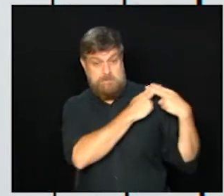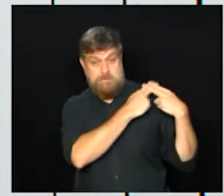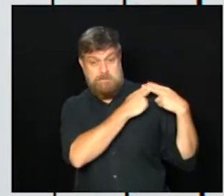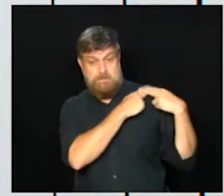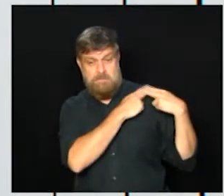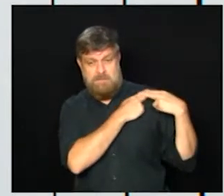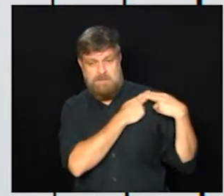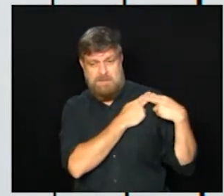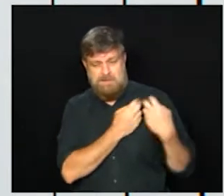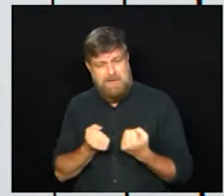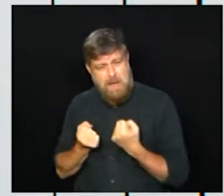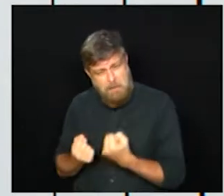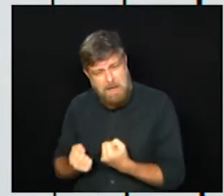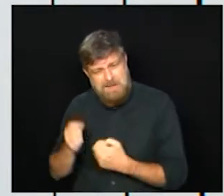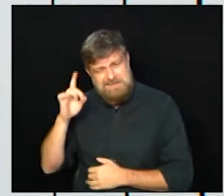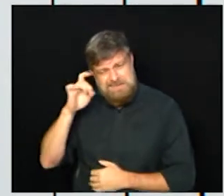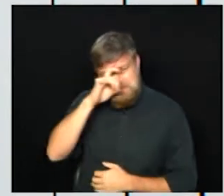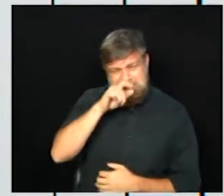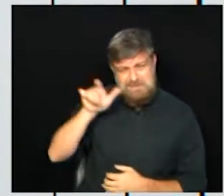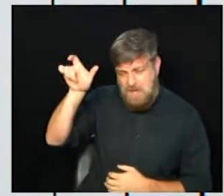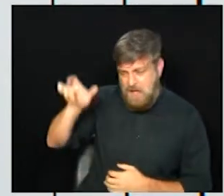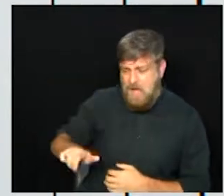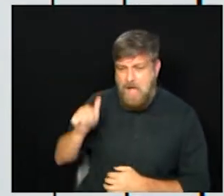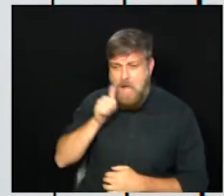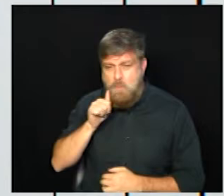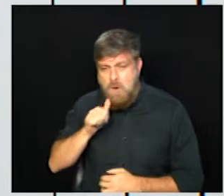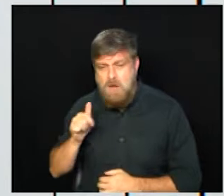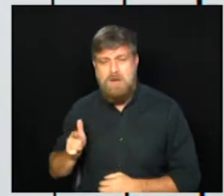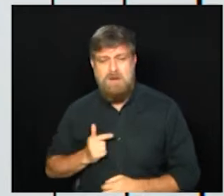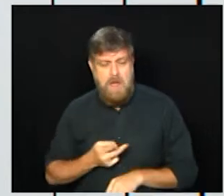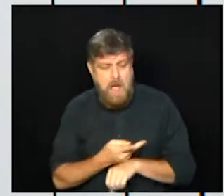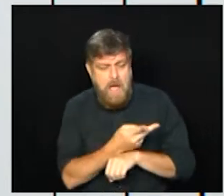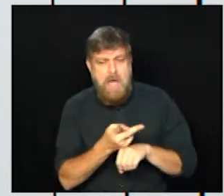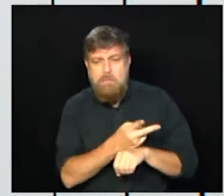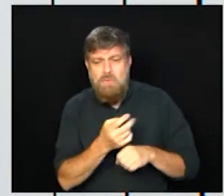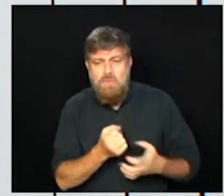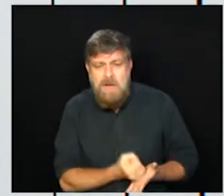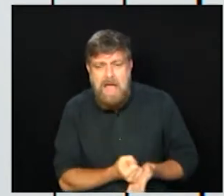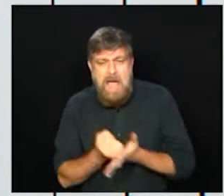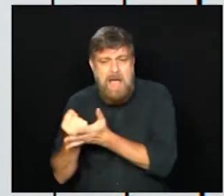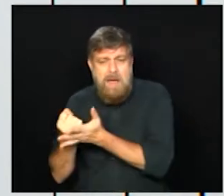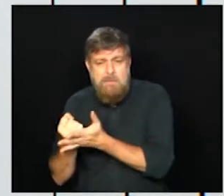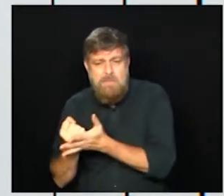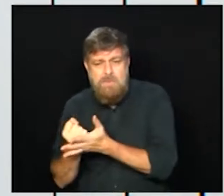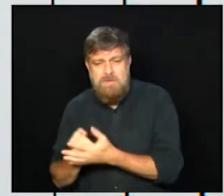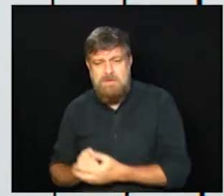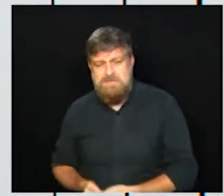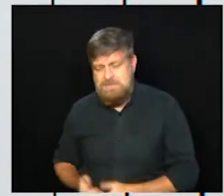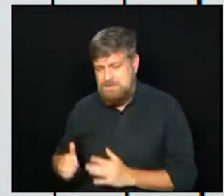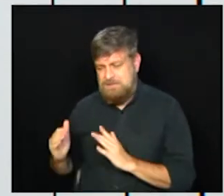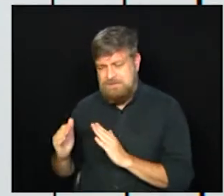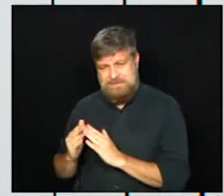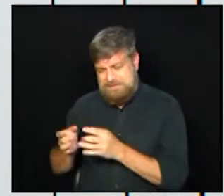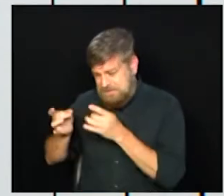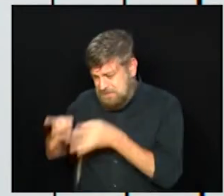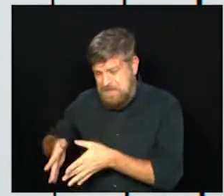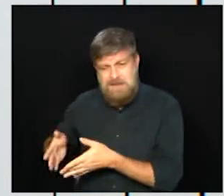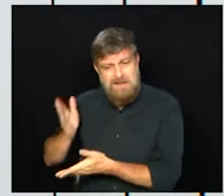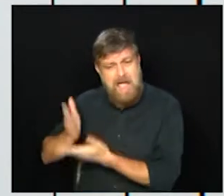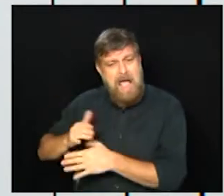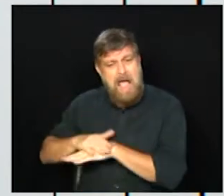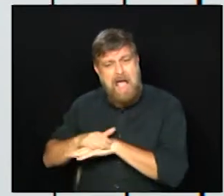torna ainda mais difícil você conseguir buscar ajuda, buscar meios de conseguir sair desse ciclo de violência.